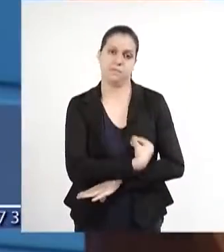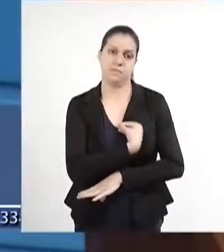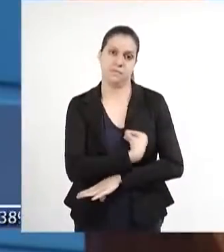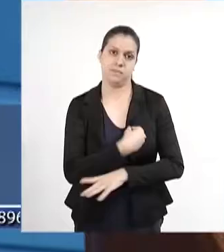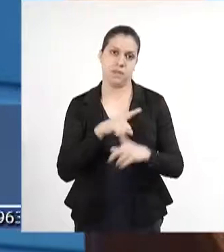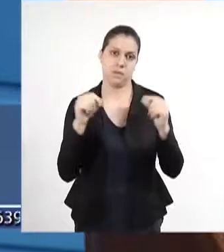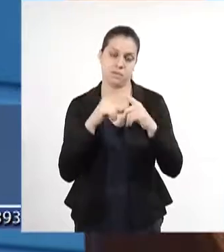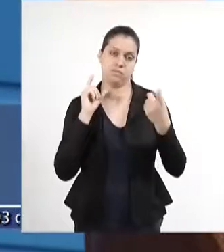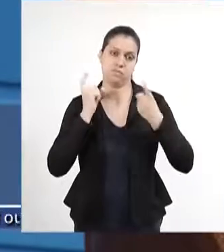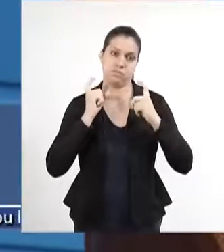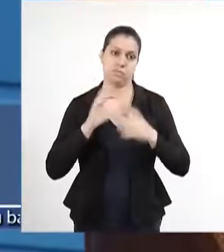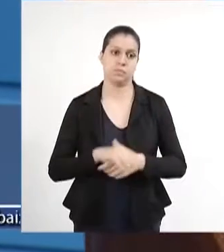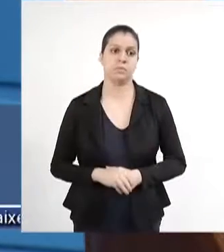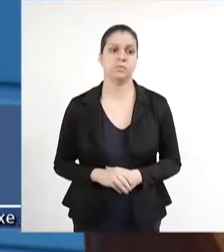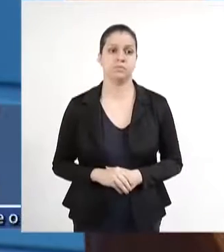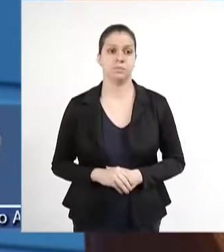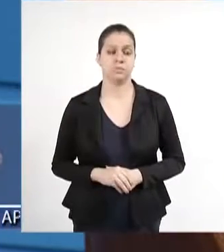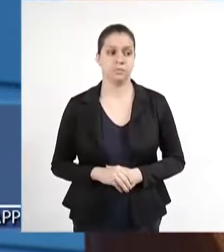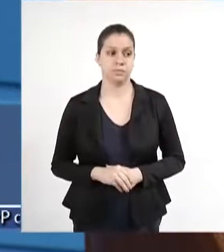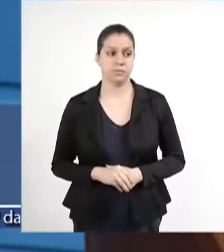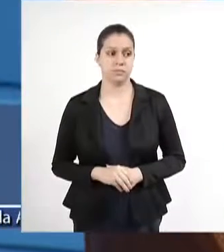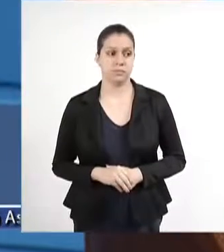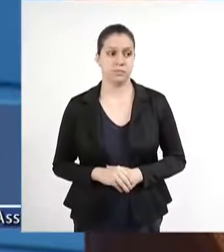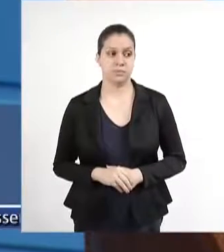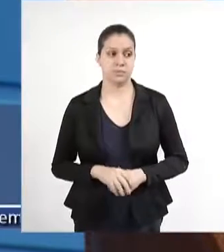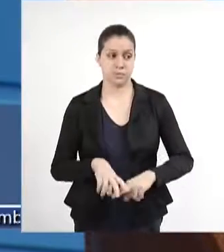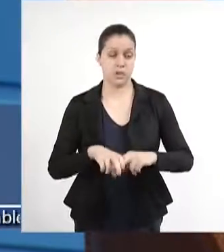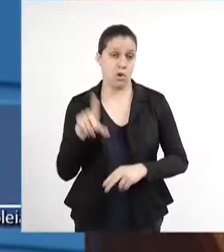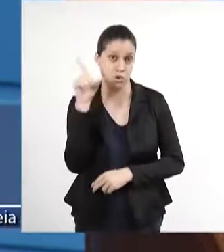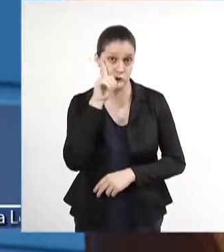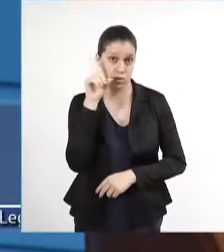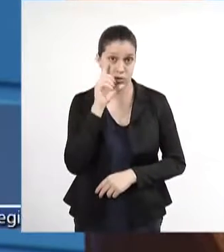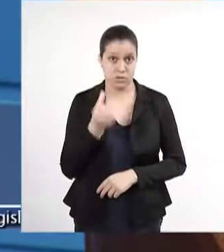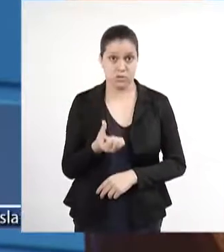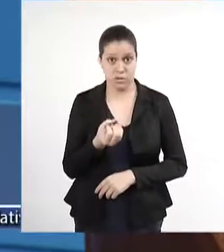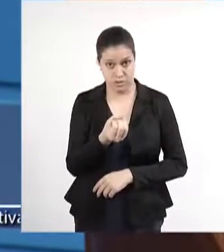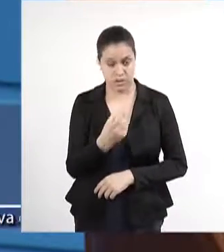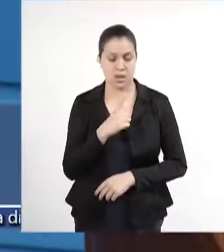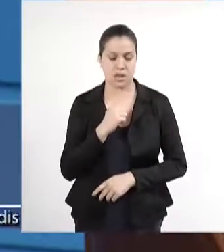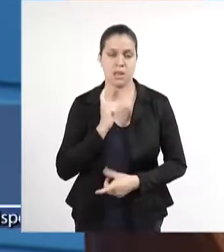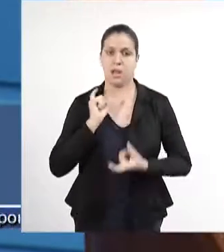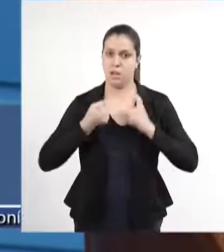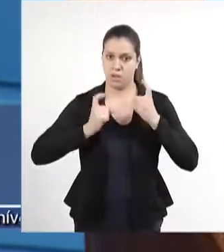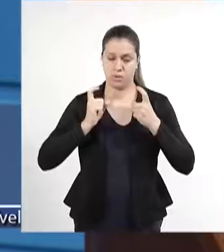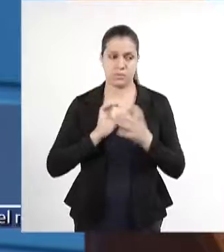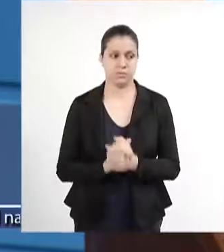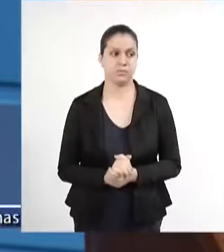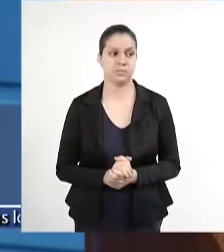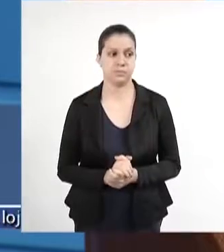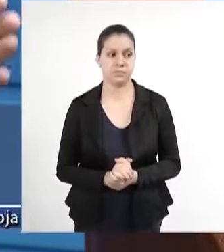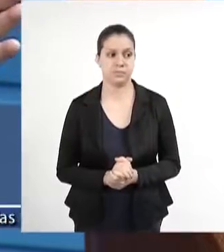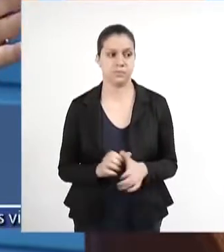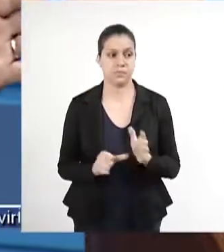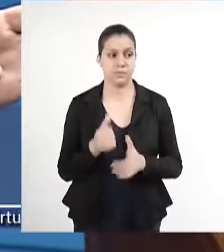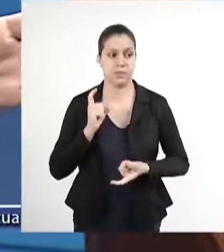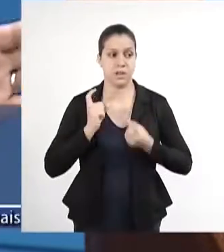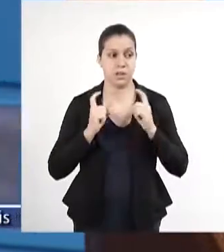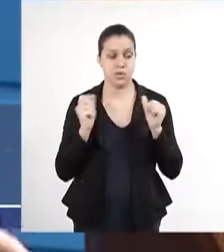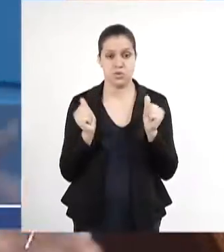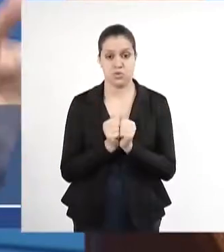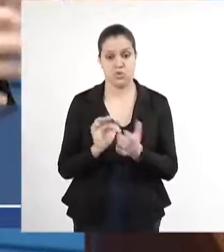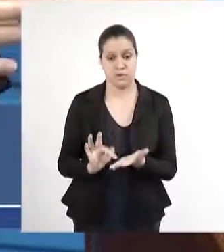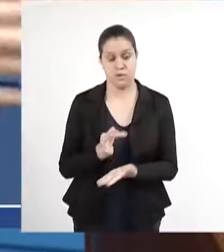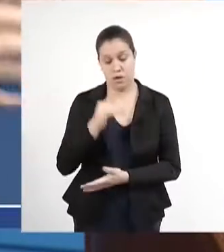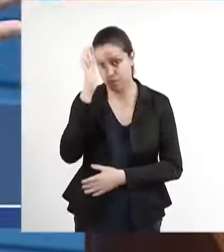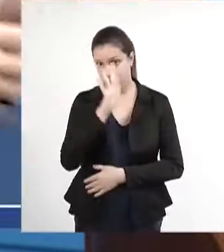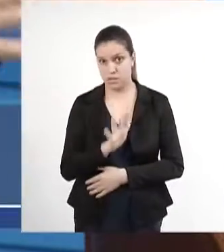Então, vamos fazer a cada 60 dias reuniões itinerantes. A primeira reunião vai ser com o Fórum Brasil